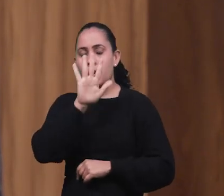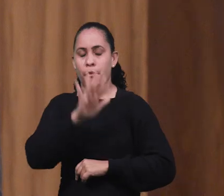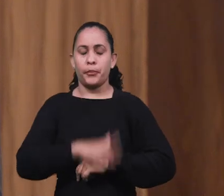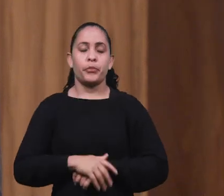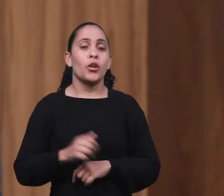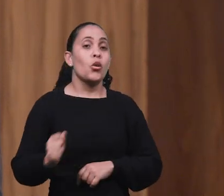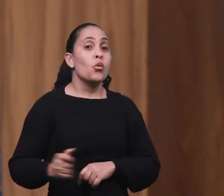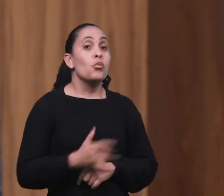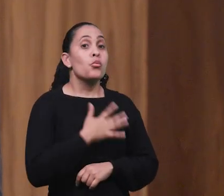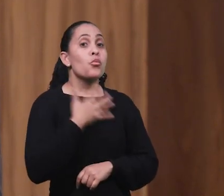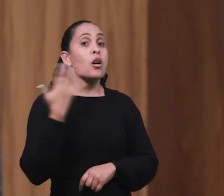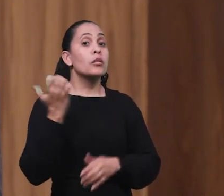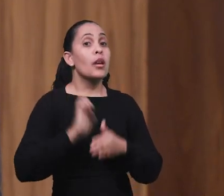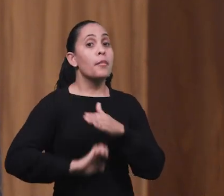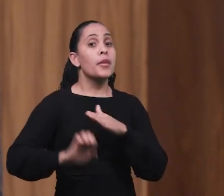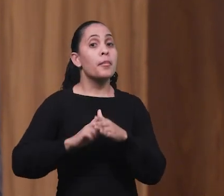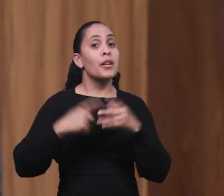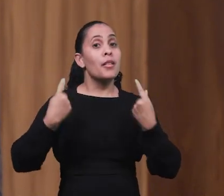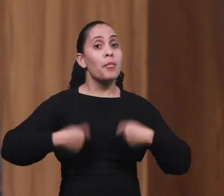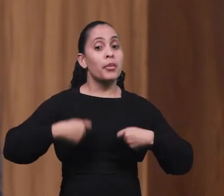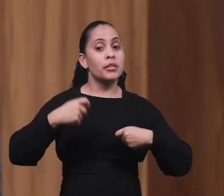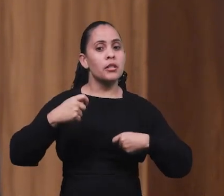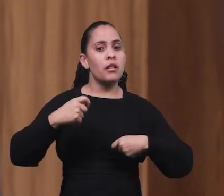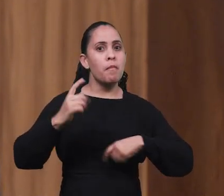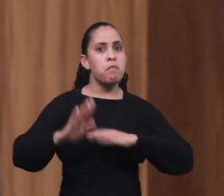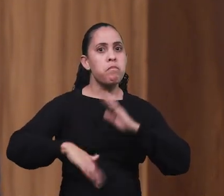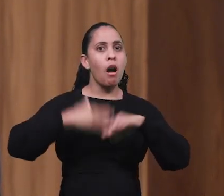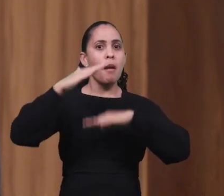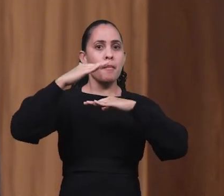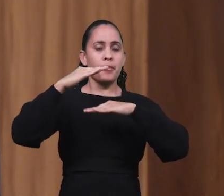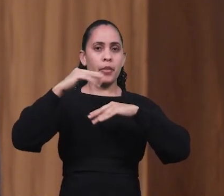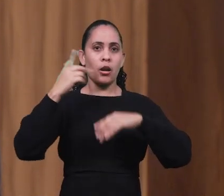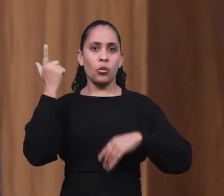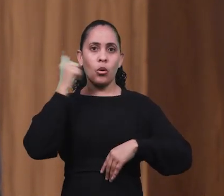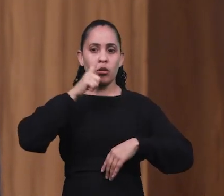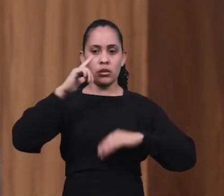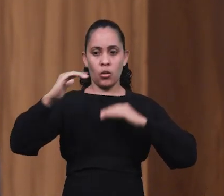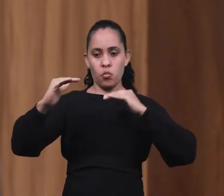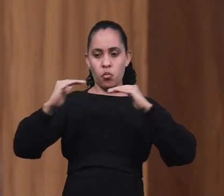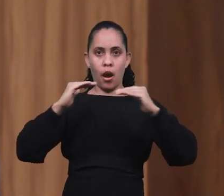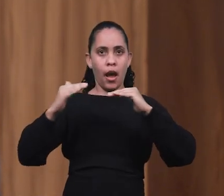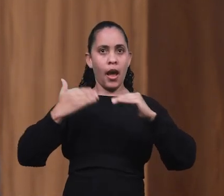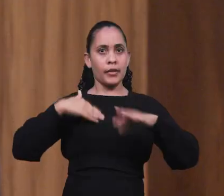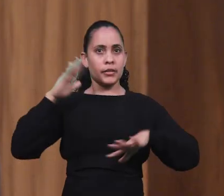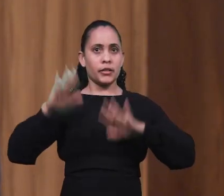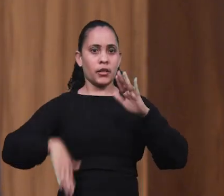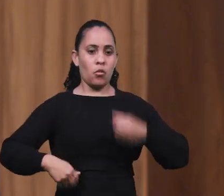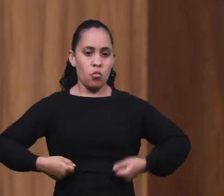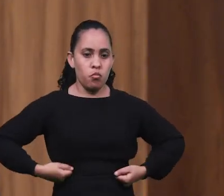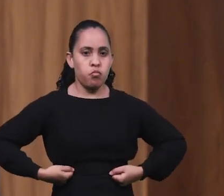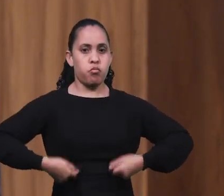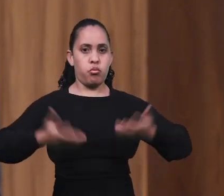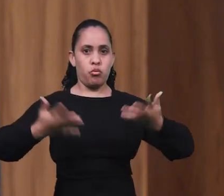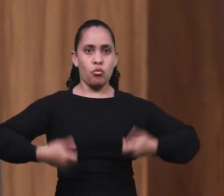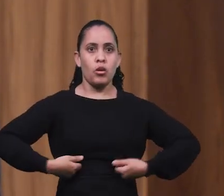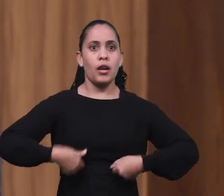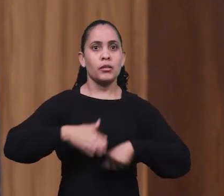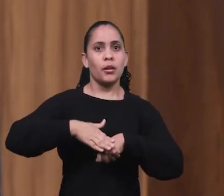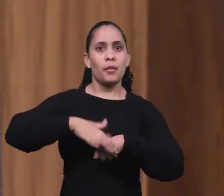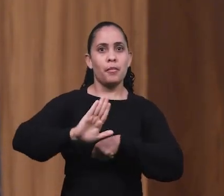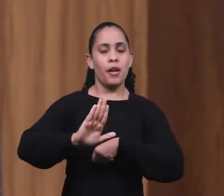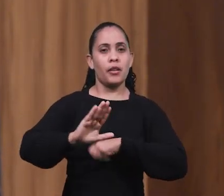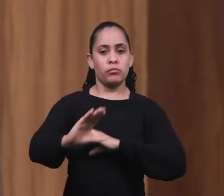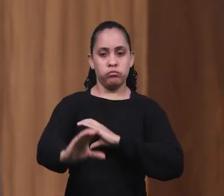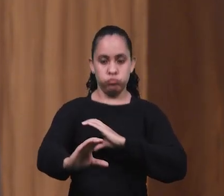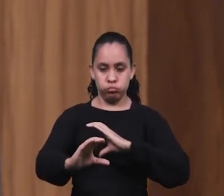o quanto que a minha empresa precisa crescer para ela atingir um ponto de equilíbrio. Porque às vezes nem isso eu tenho, às vezes eu gasto mais do que eu recebo. Isto é,